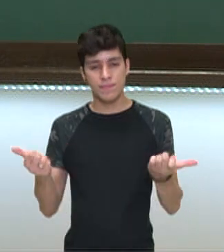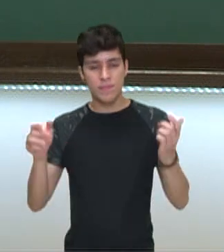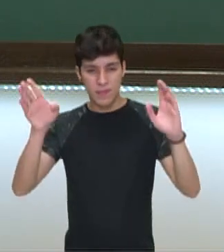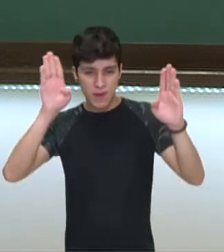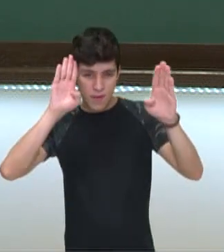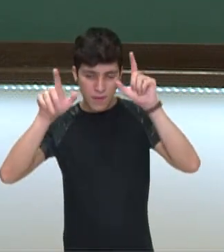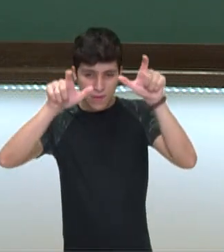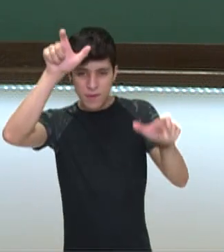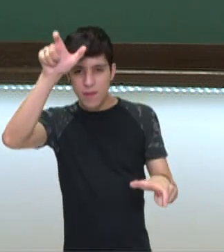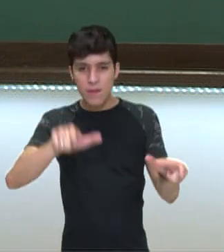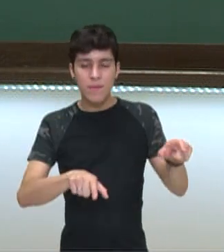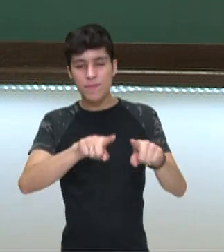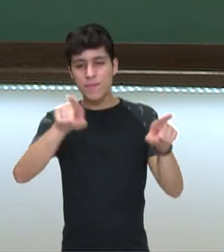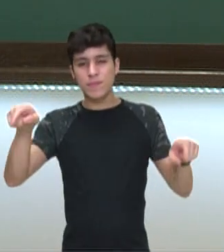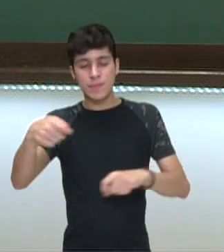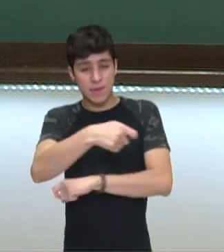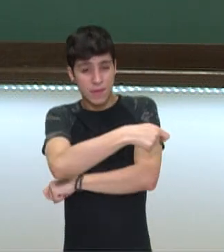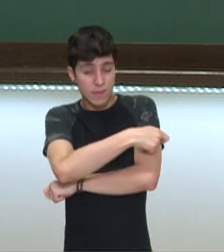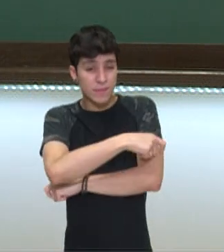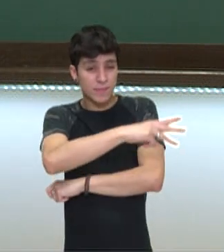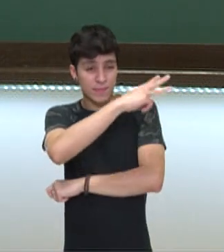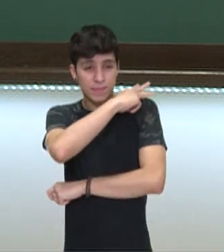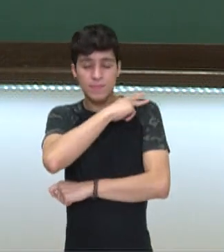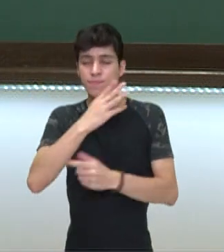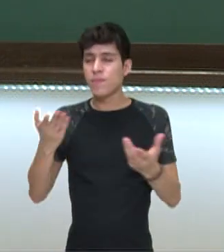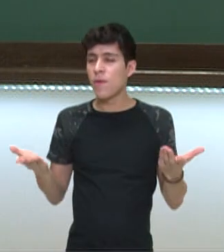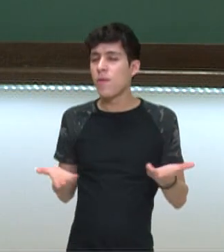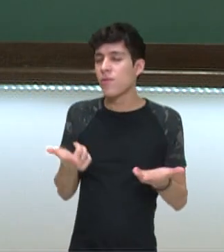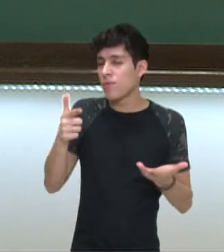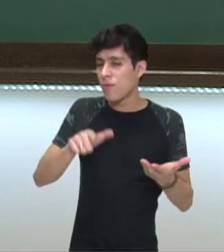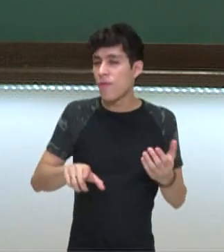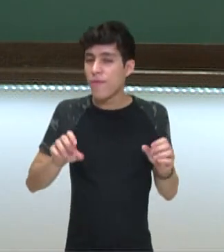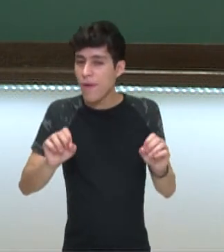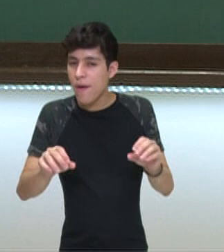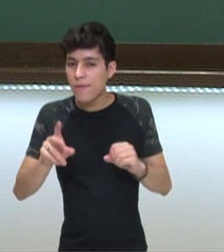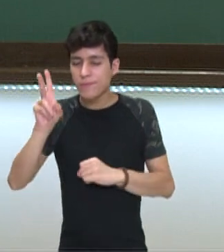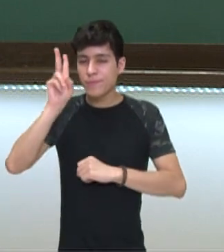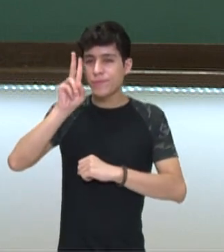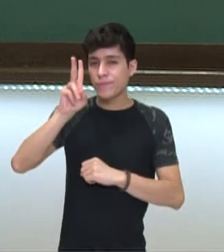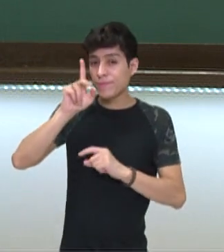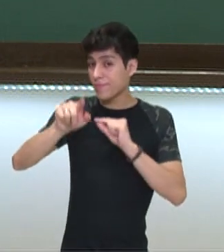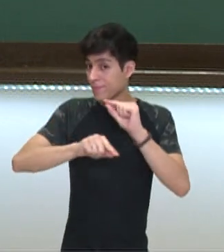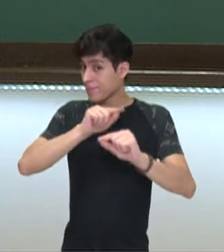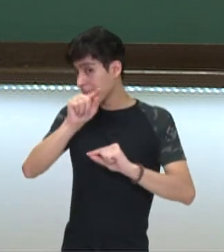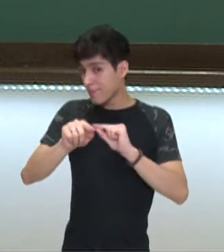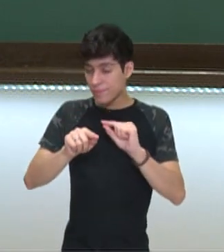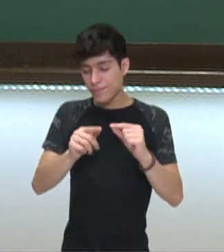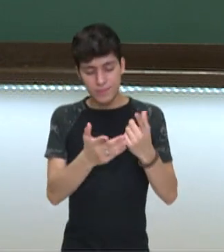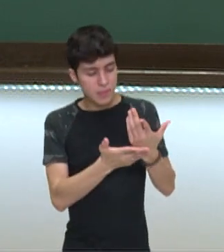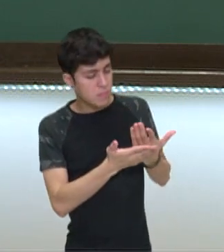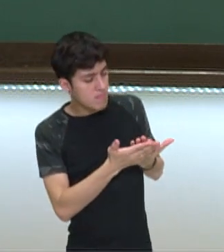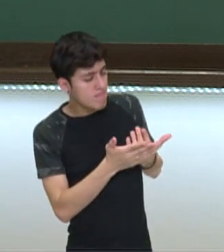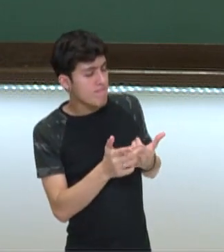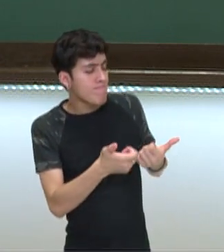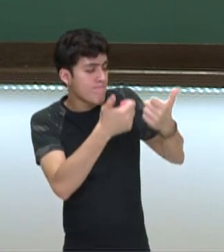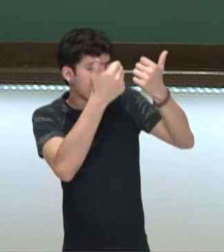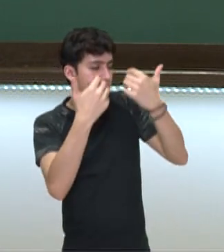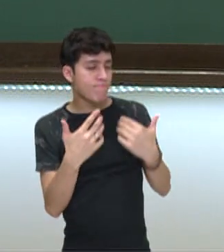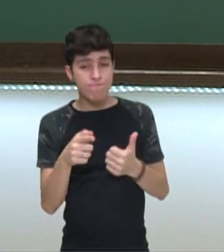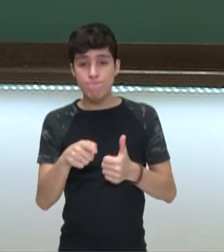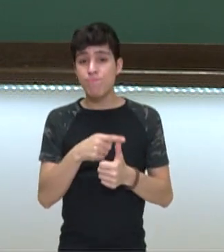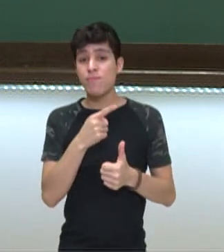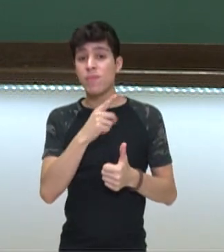Saudações, alunos da terceira série! Vamos ter mais uma aula de História, uma aula que nós vamos tratar sobre a Primeira